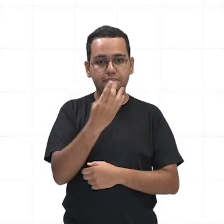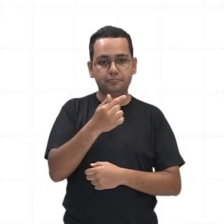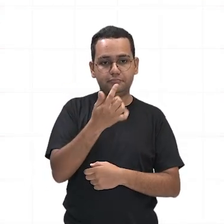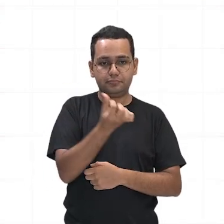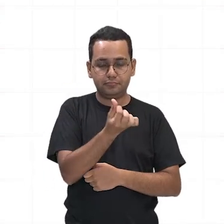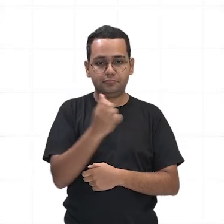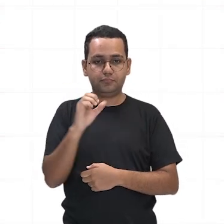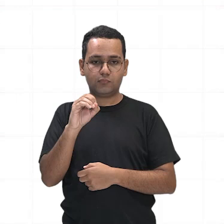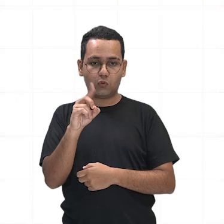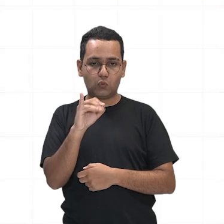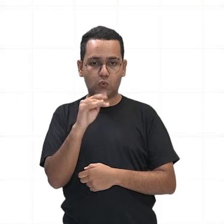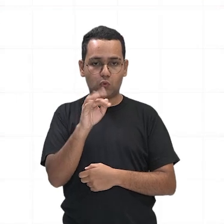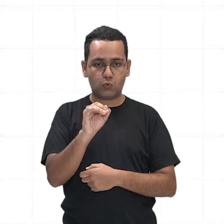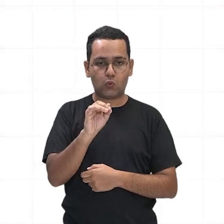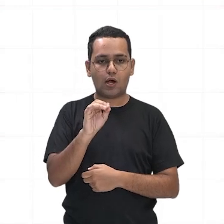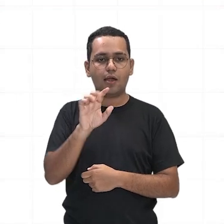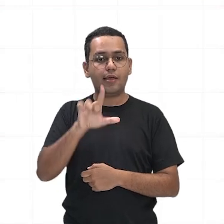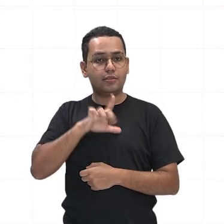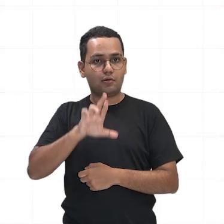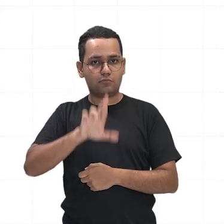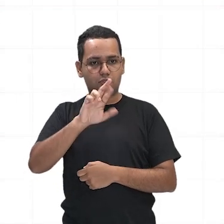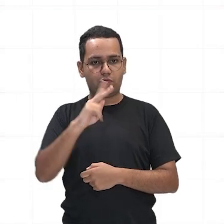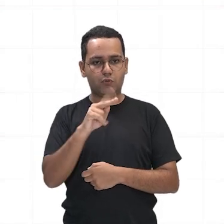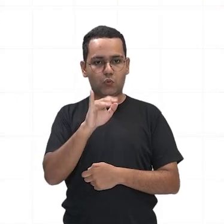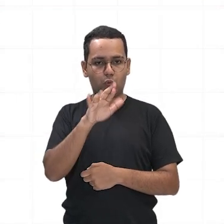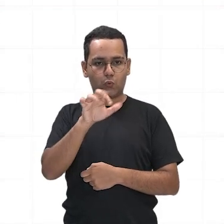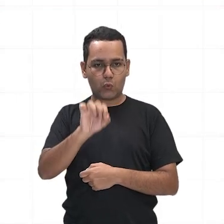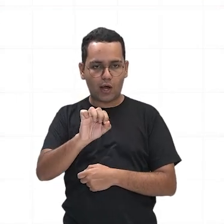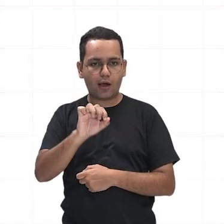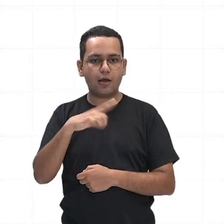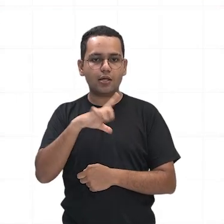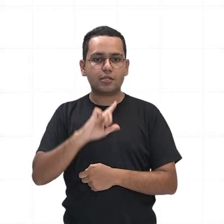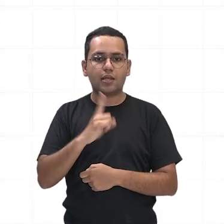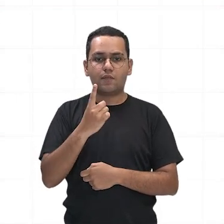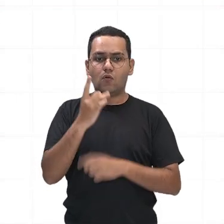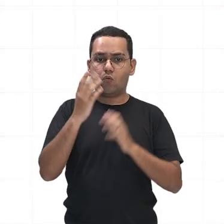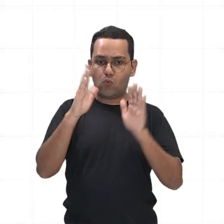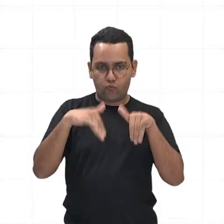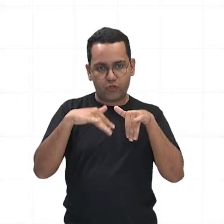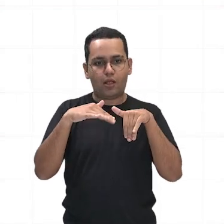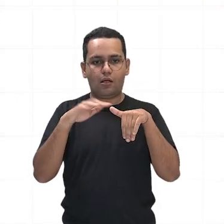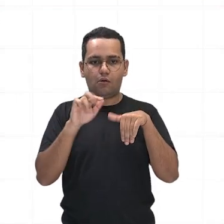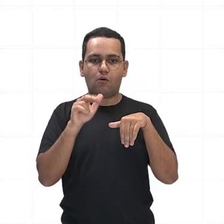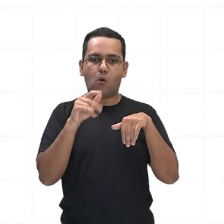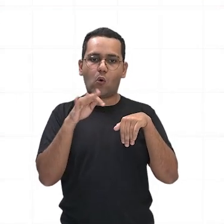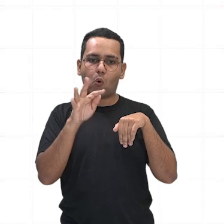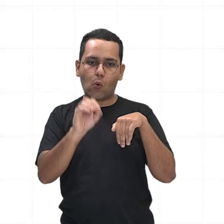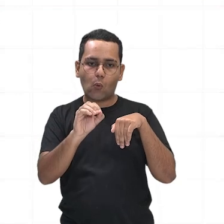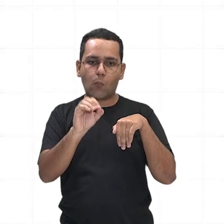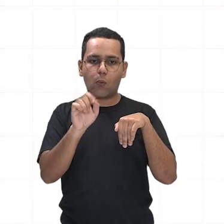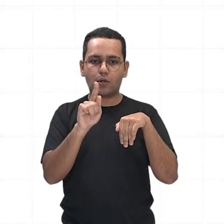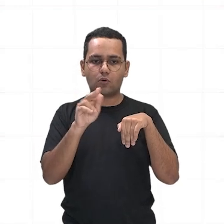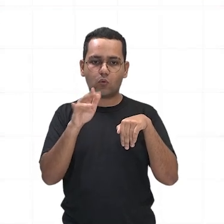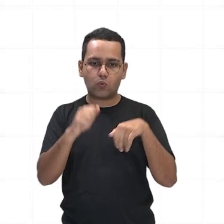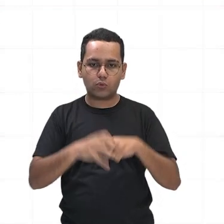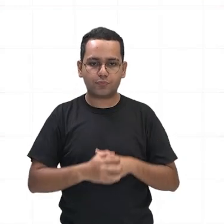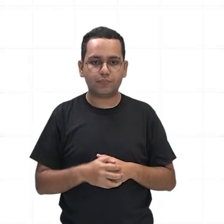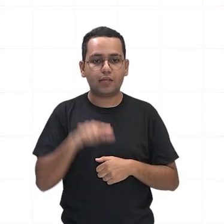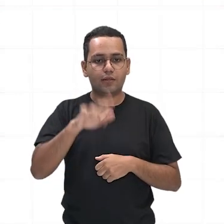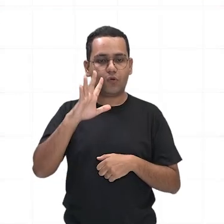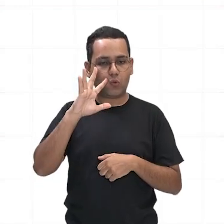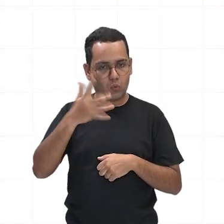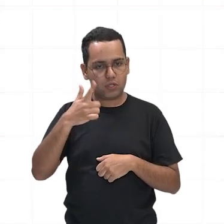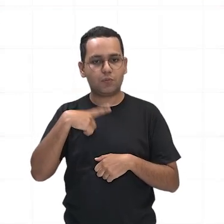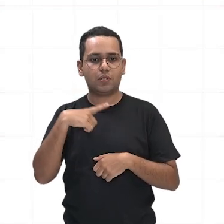dos Hérulos, conquistou Roma, depondo o último imperador, o Rômulus Augusto. Acontecia assim a queda do